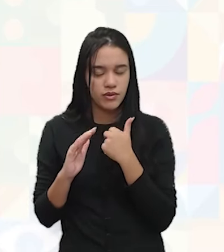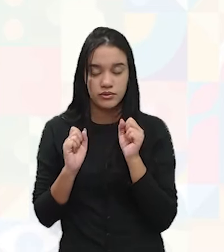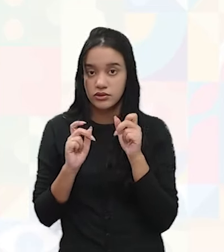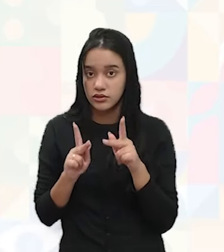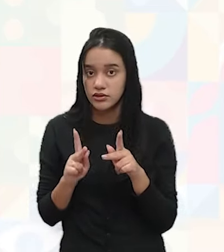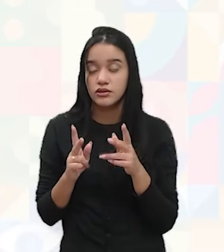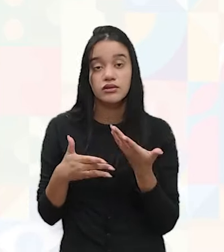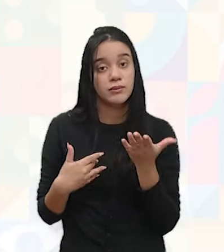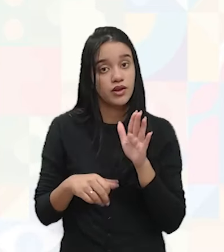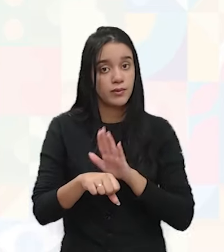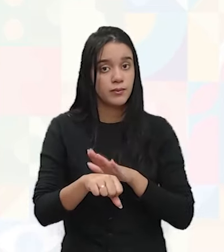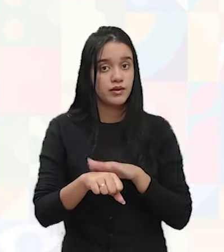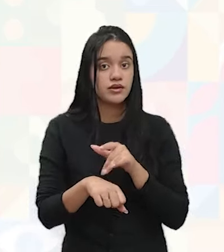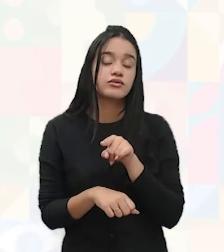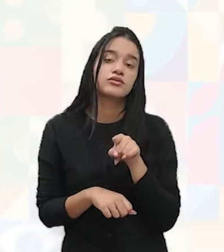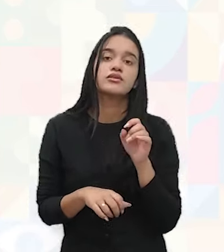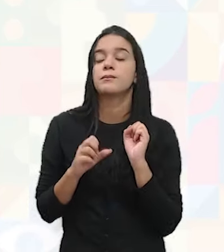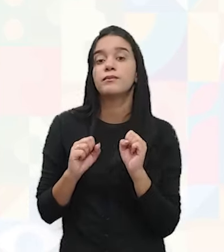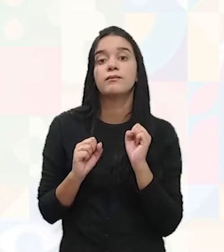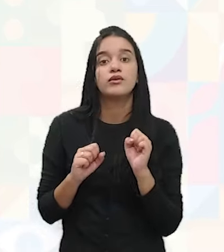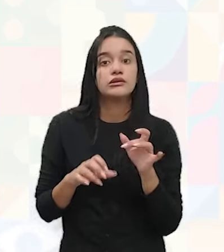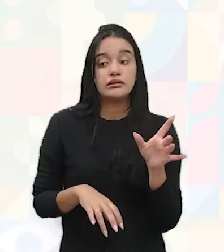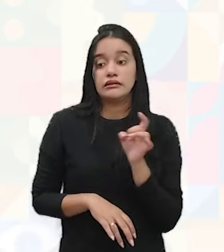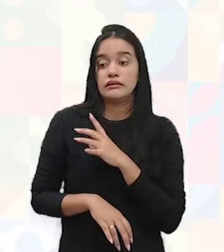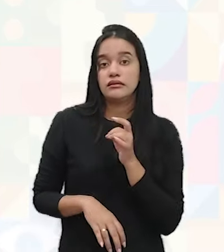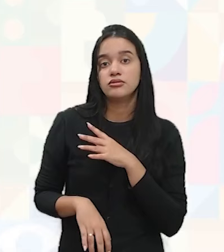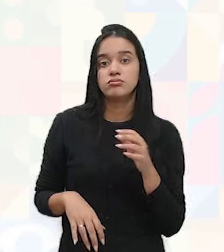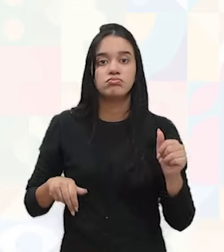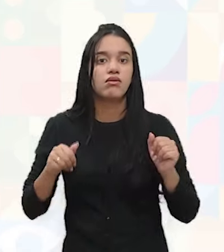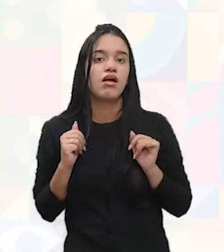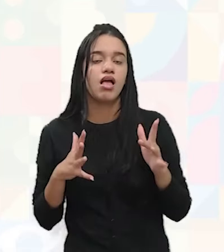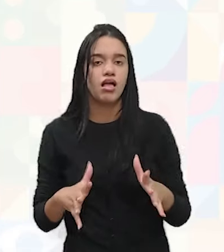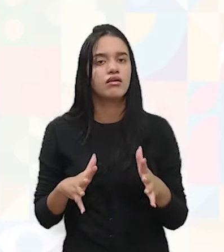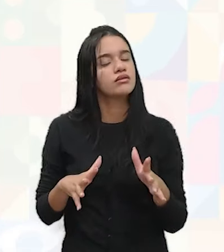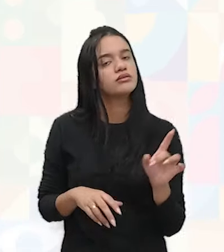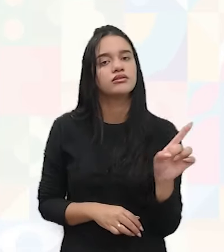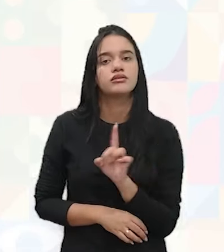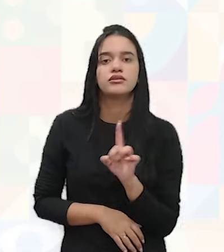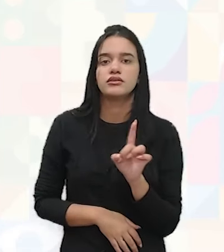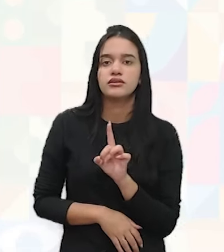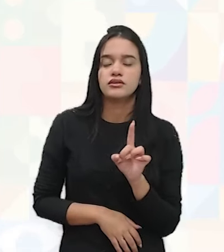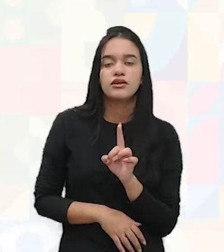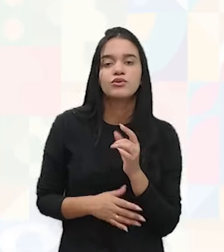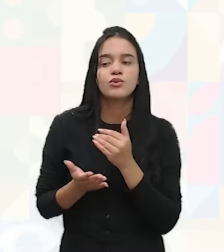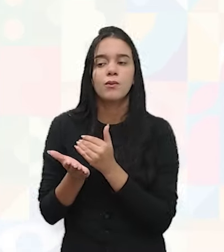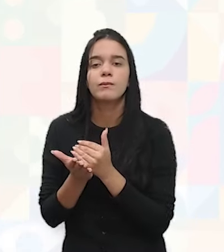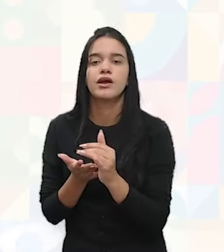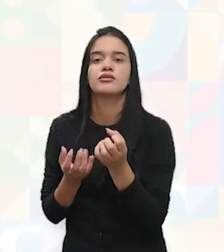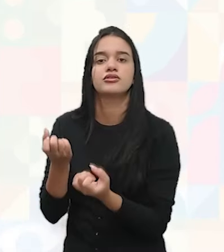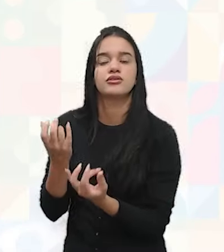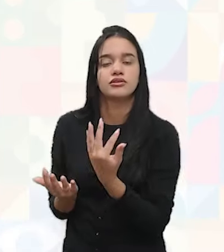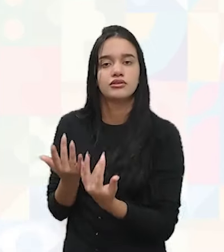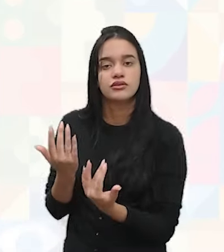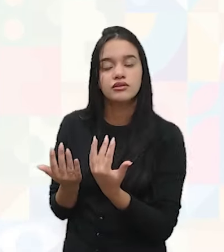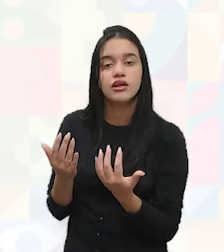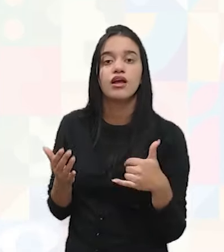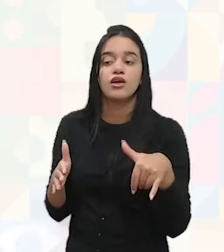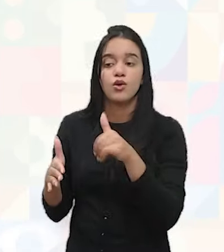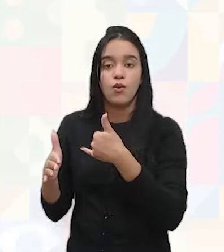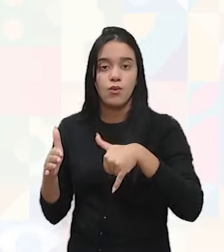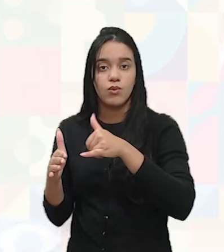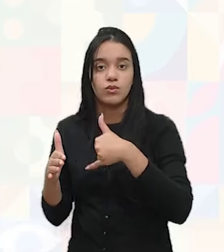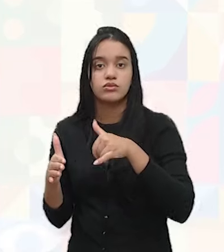e também não é um momento que você possa entrar em desespero né uma forma excelente para extinguir né o princípio de incêndio de óleos e gorduras